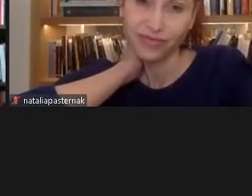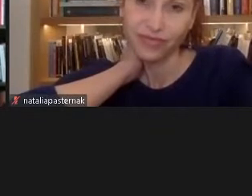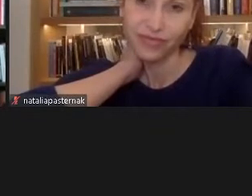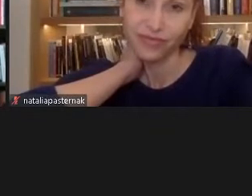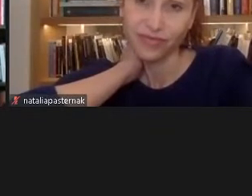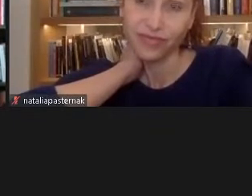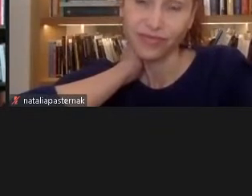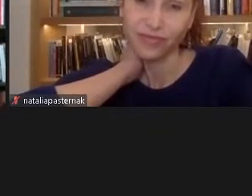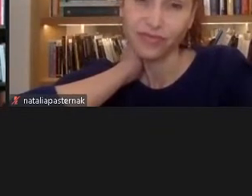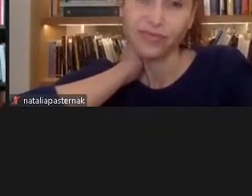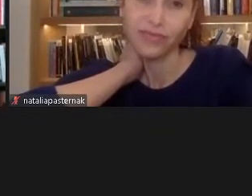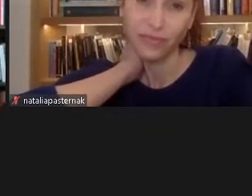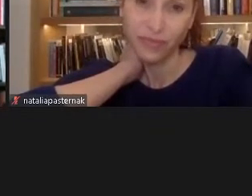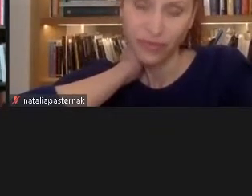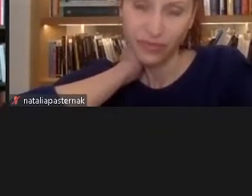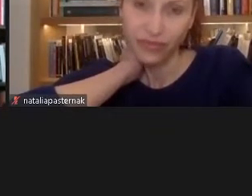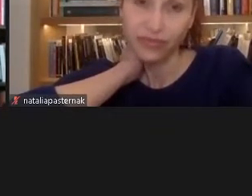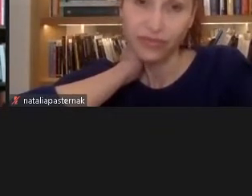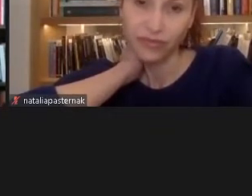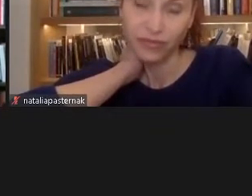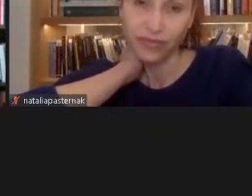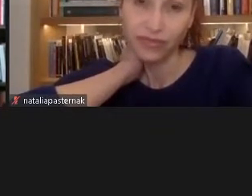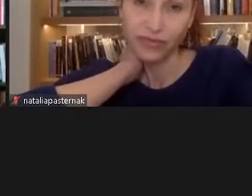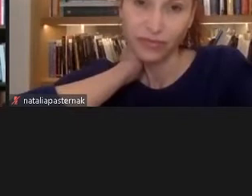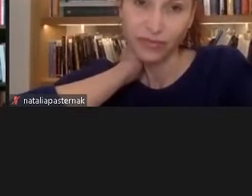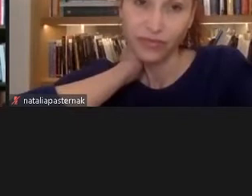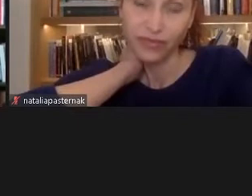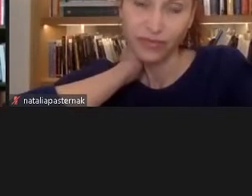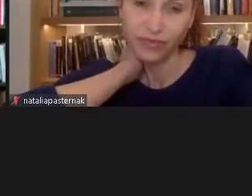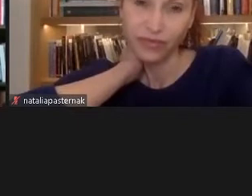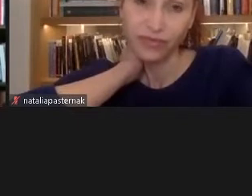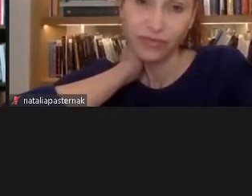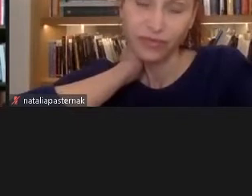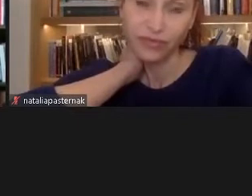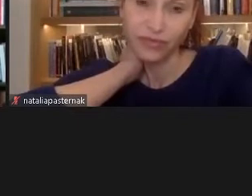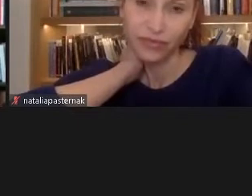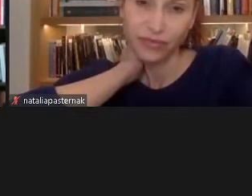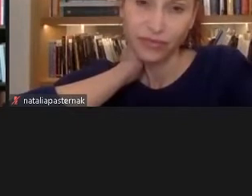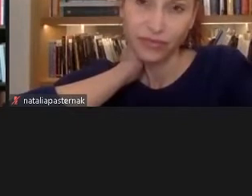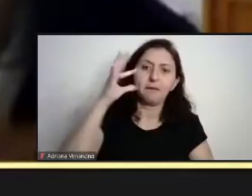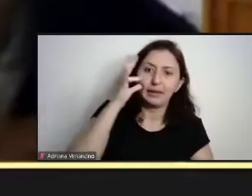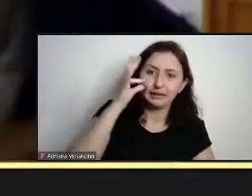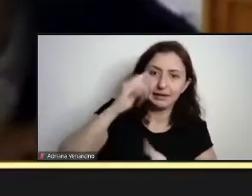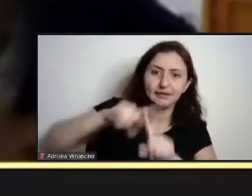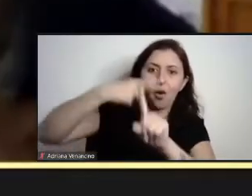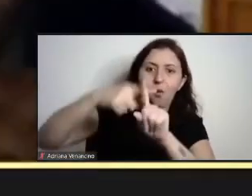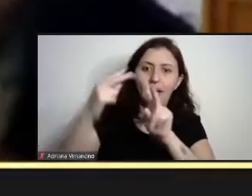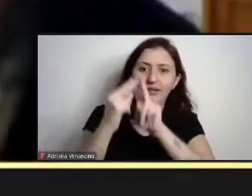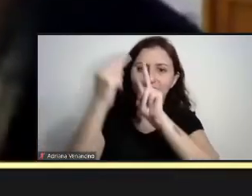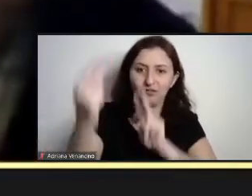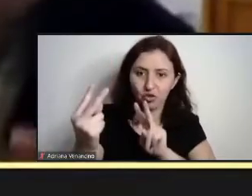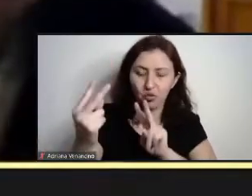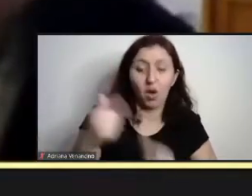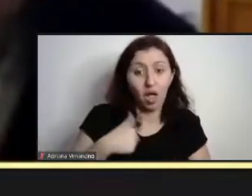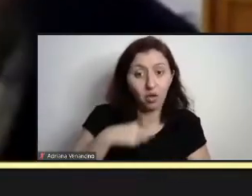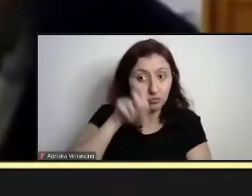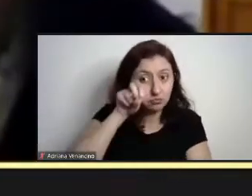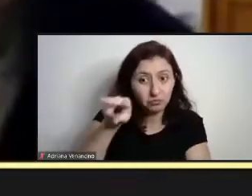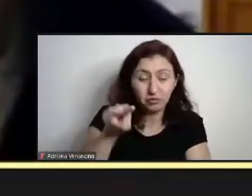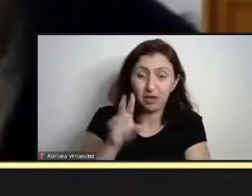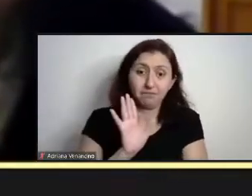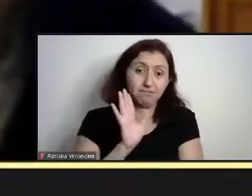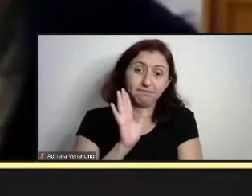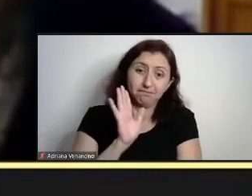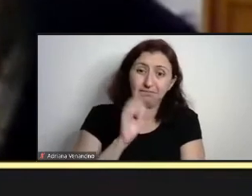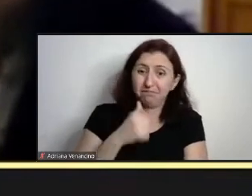insegurança, eu acho que não funciona, sinceramente, acho que não funciona. Acho que há uma exposição